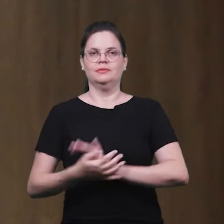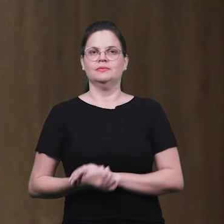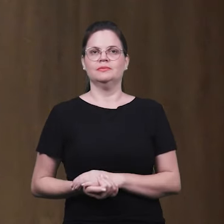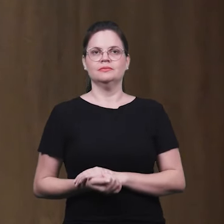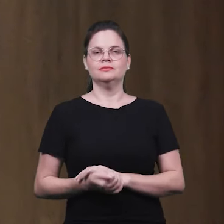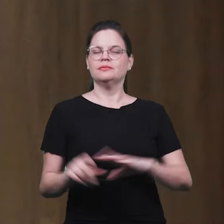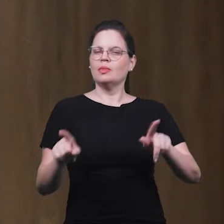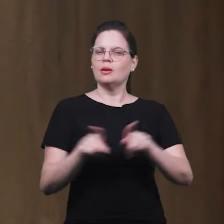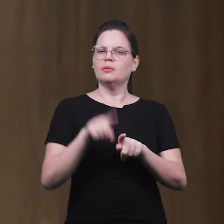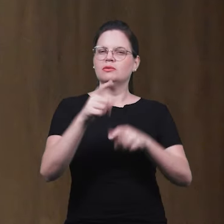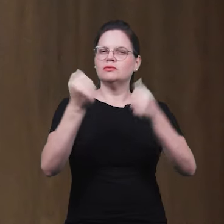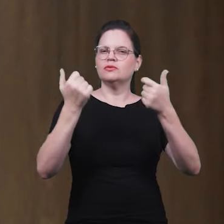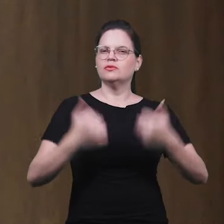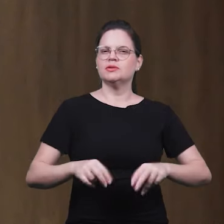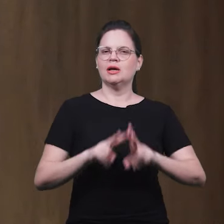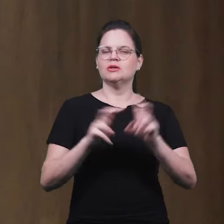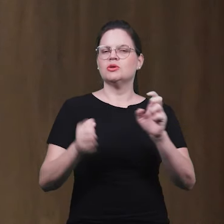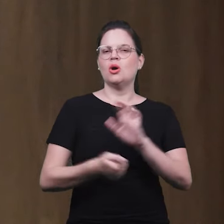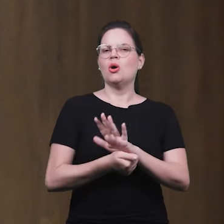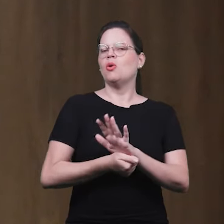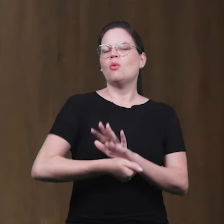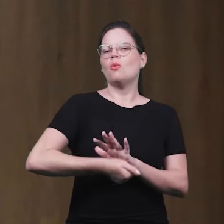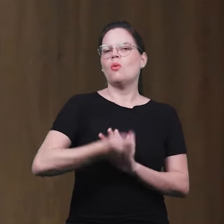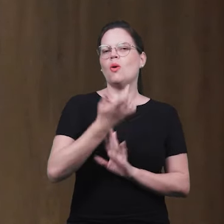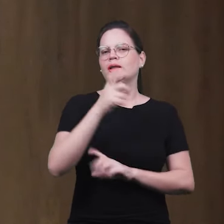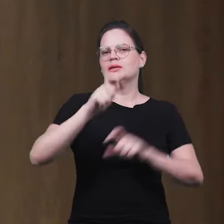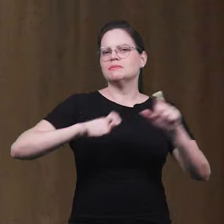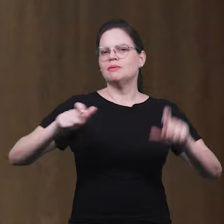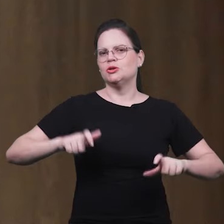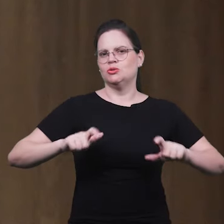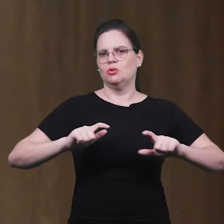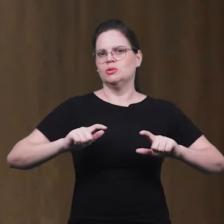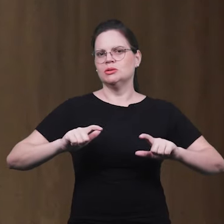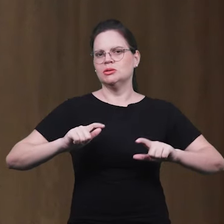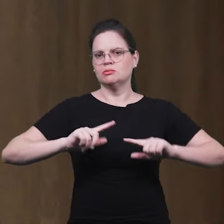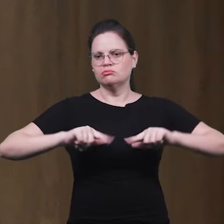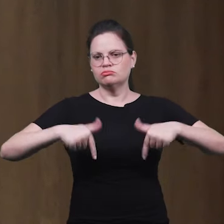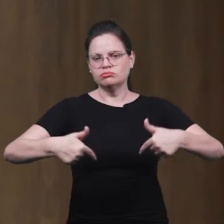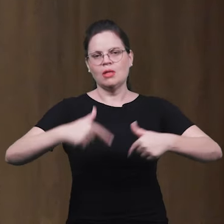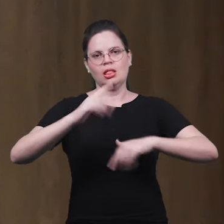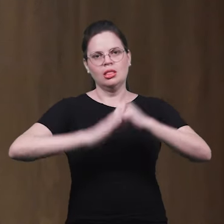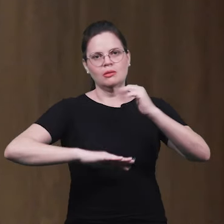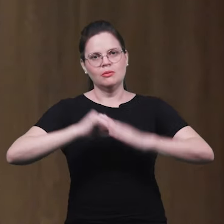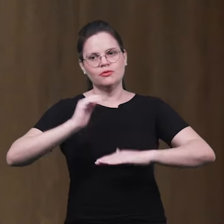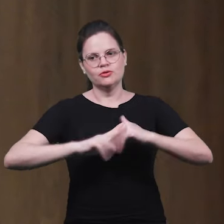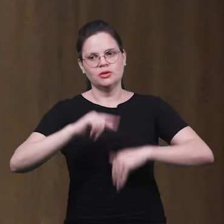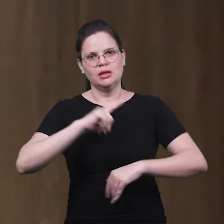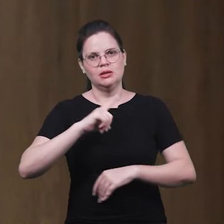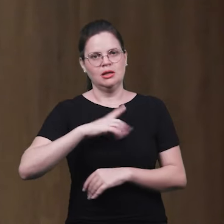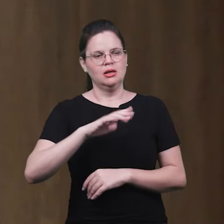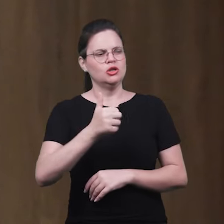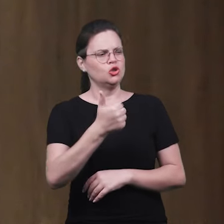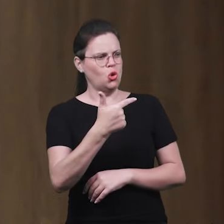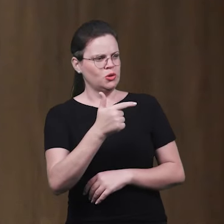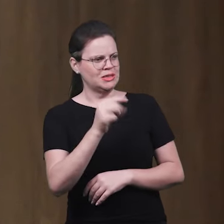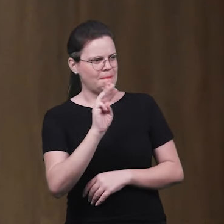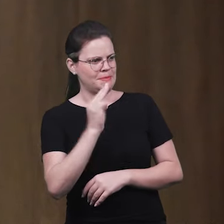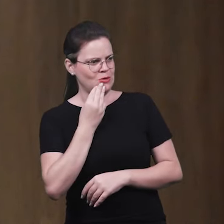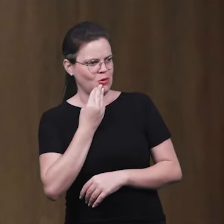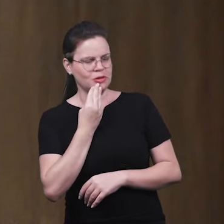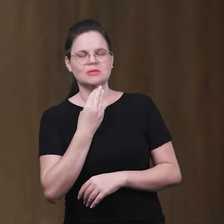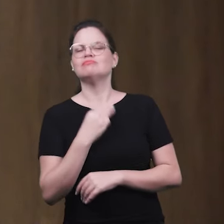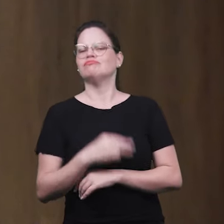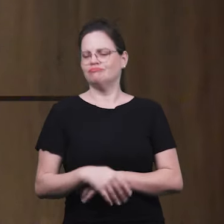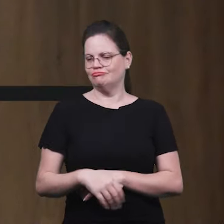respeito de números de profissionais que atuam nessa área. Eu achei muito interessante. Você falou em torno de 12 milhões de profissionais. 12 milhões. Quer dizer,